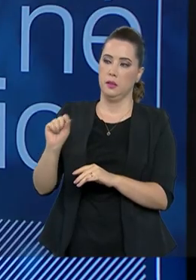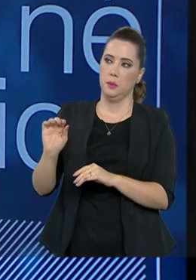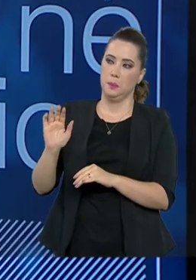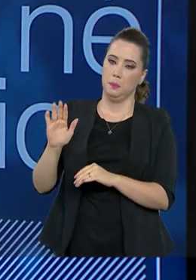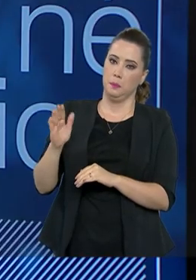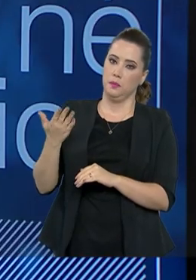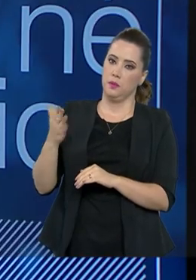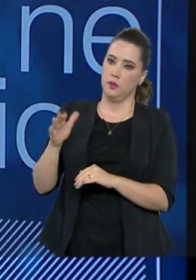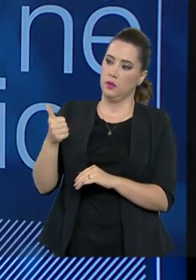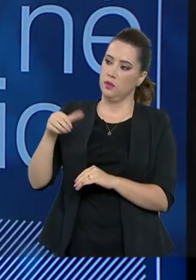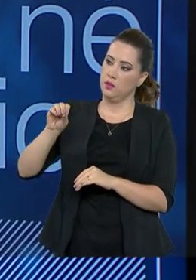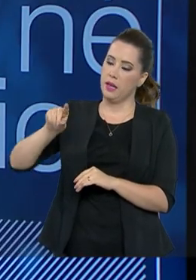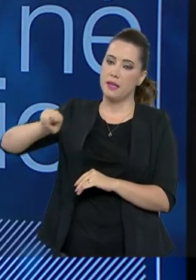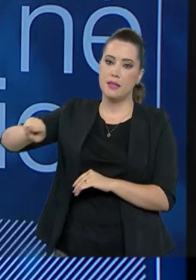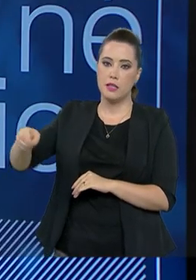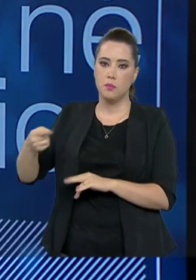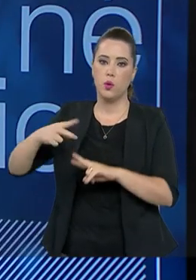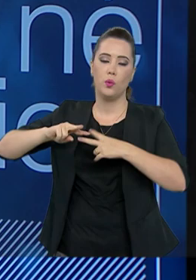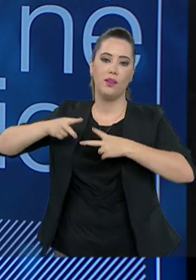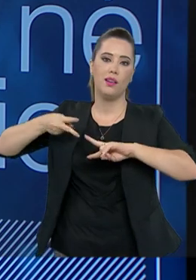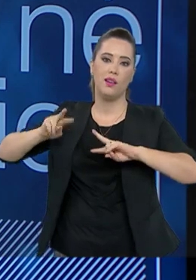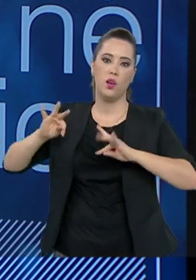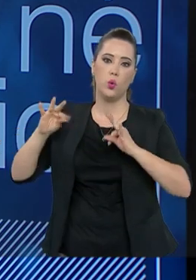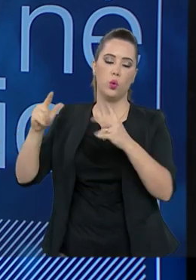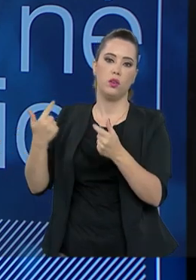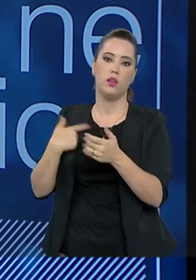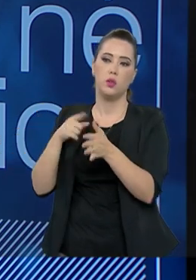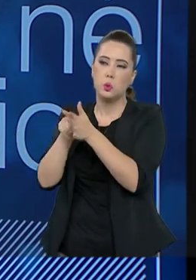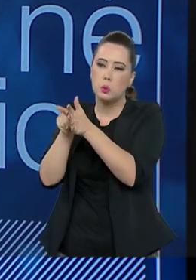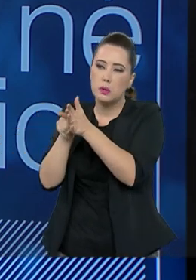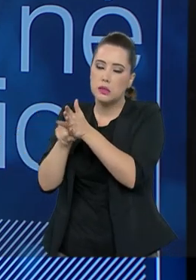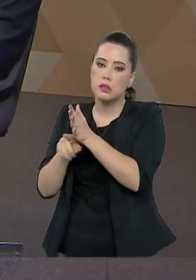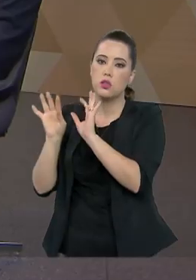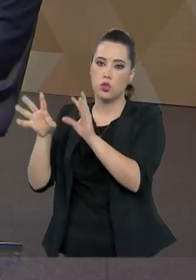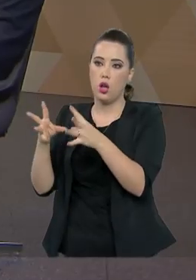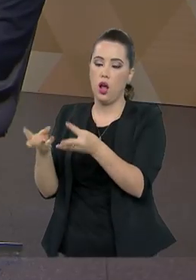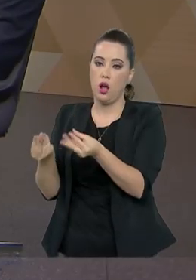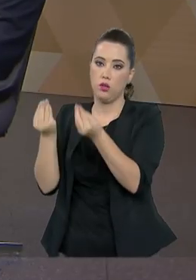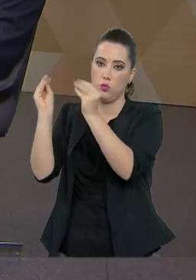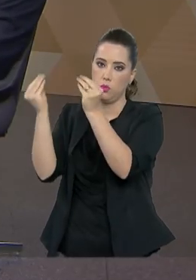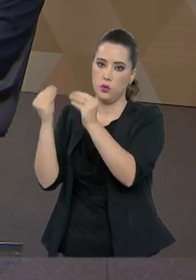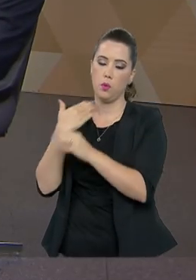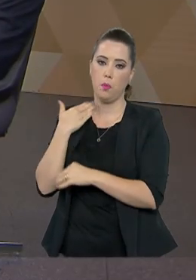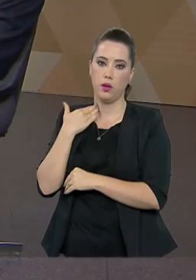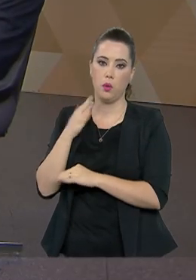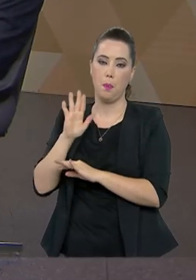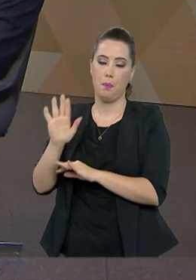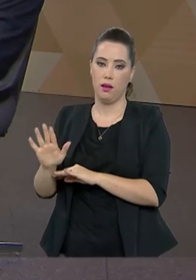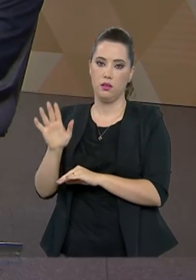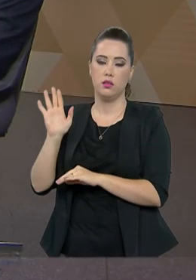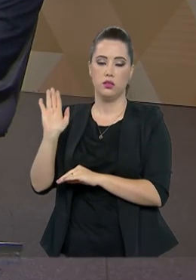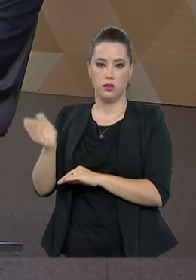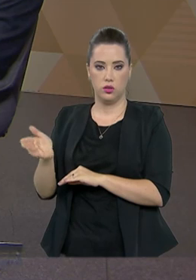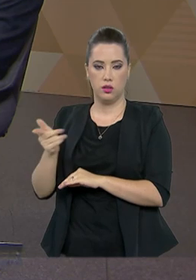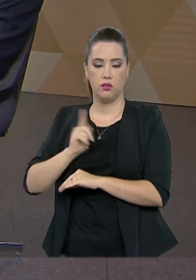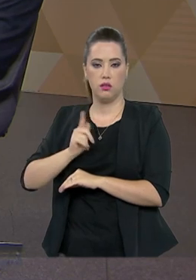de 10 mil vestígios é o total de vestígios cadastrados. Já coletados. Mas a quantidade deles que